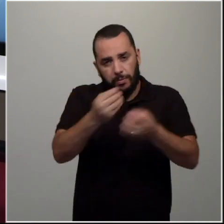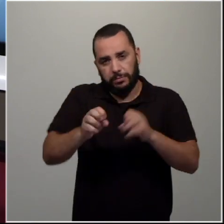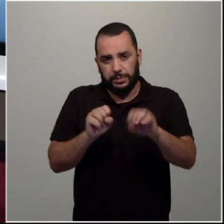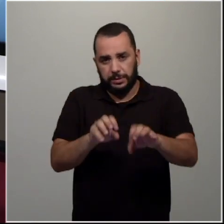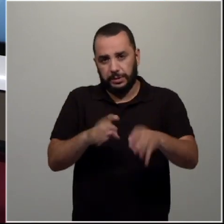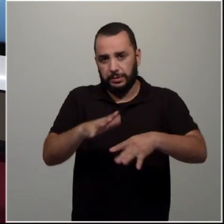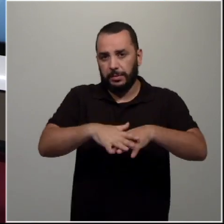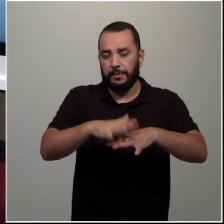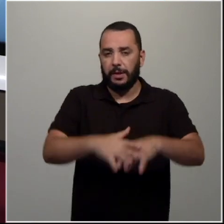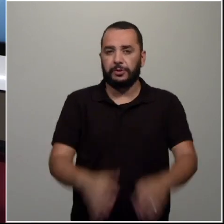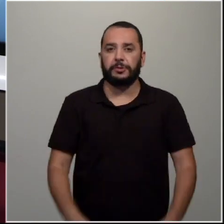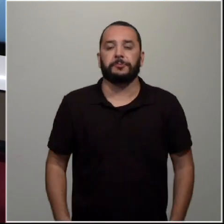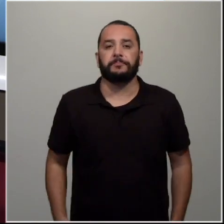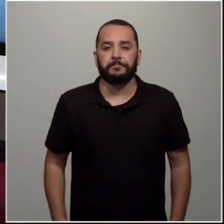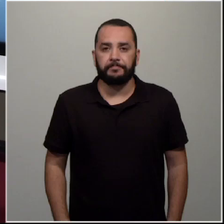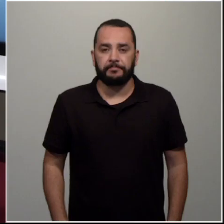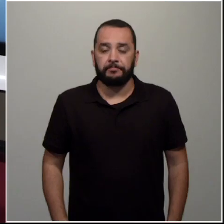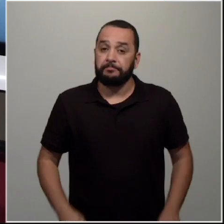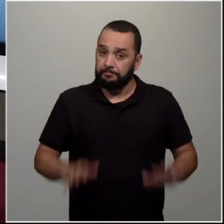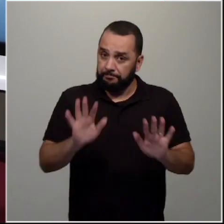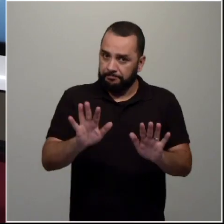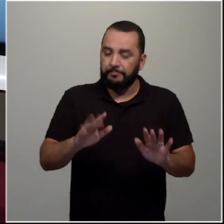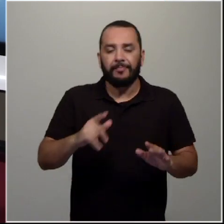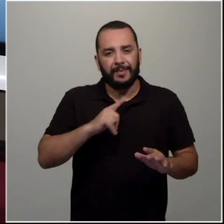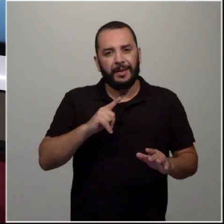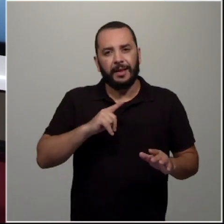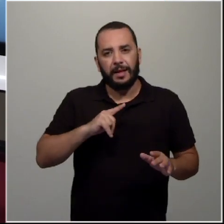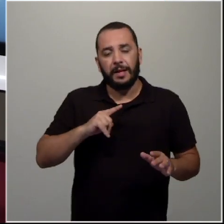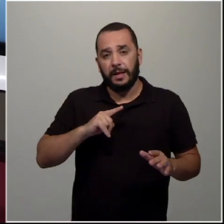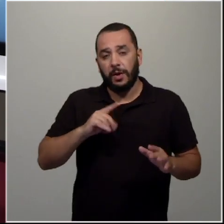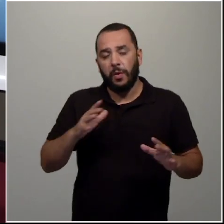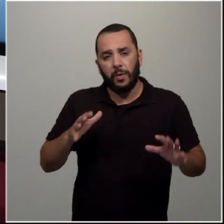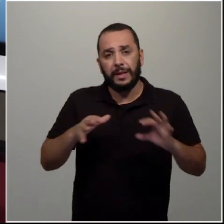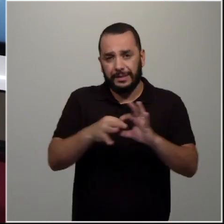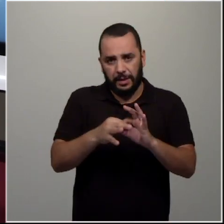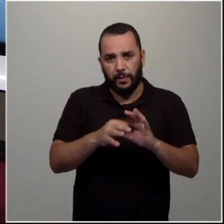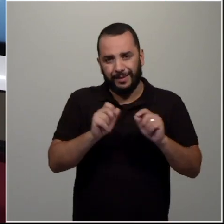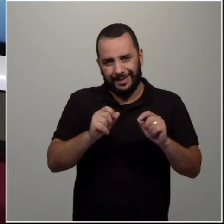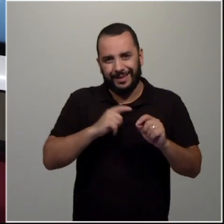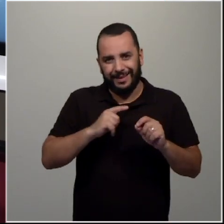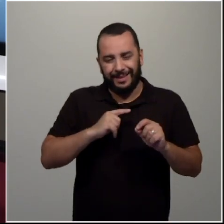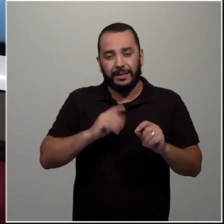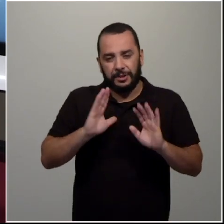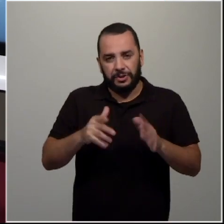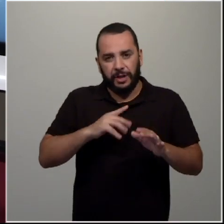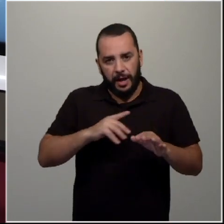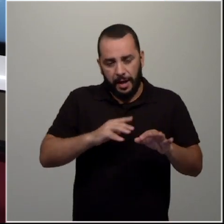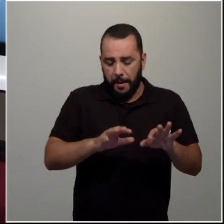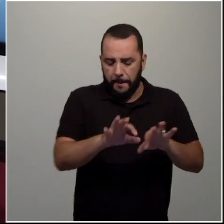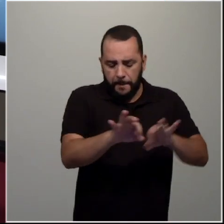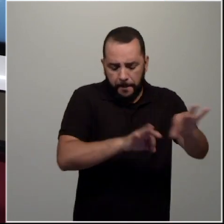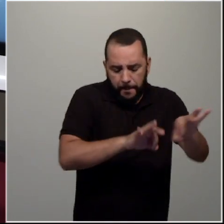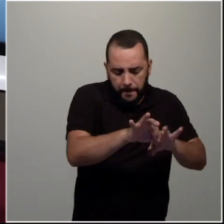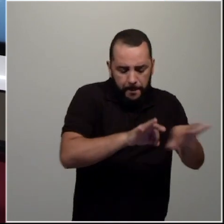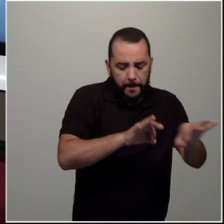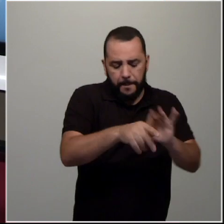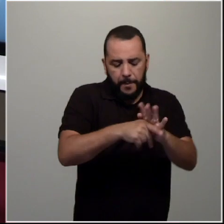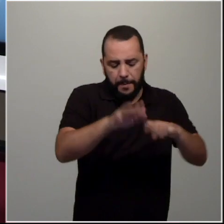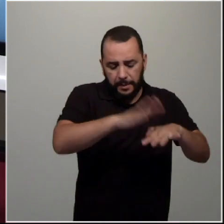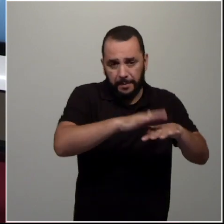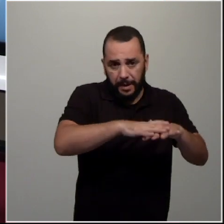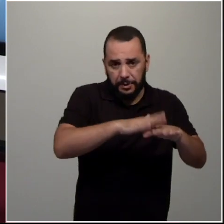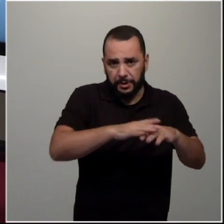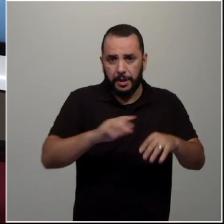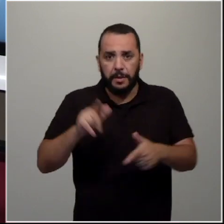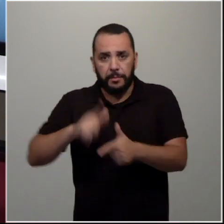e é isso faz uma conexão muito grande com a resolução de problemas na modelagem matemática e resolução de problemas são